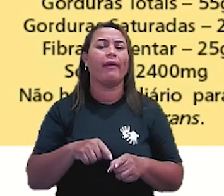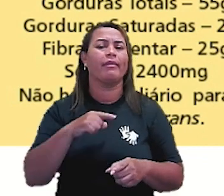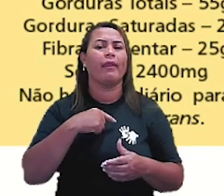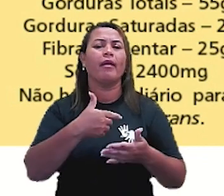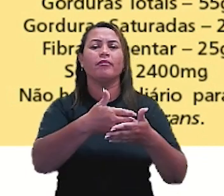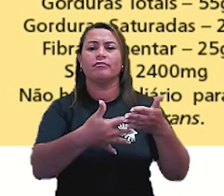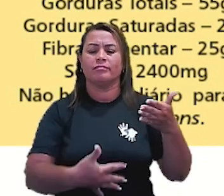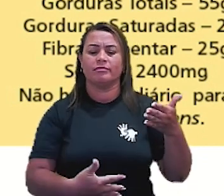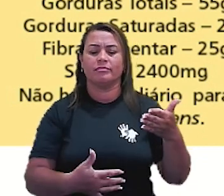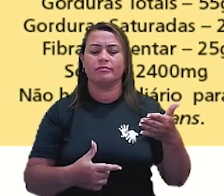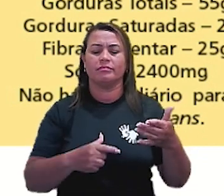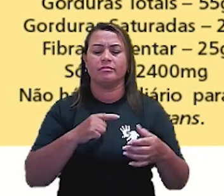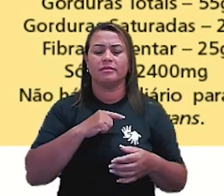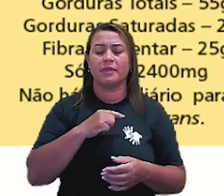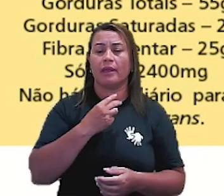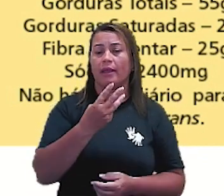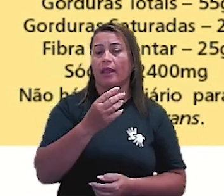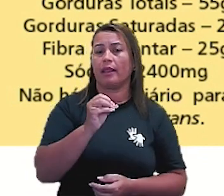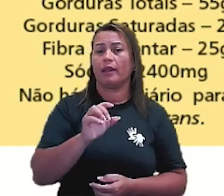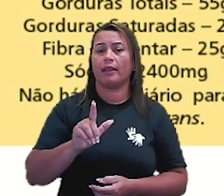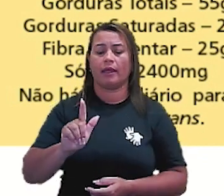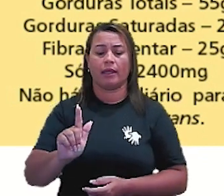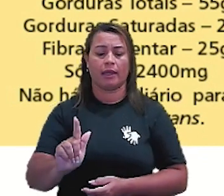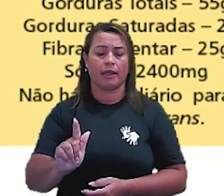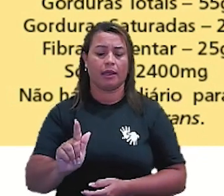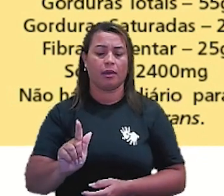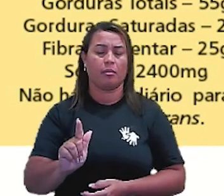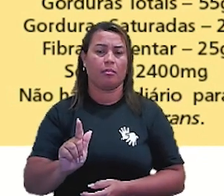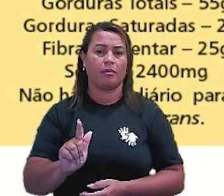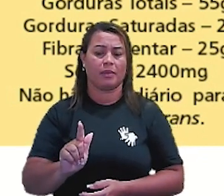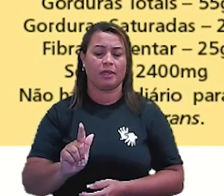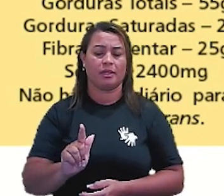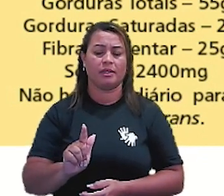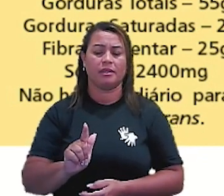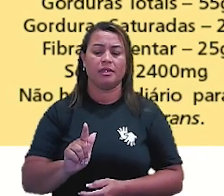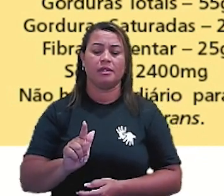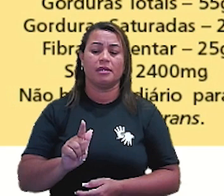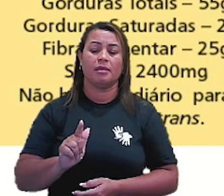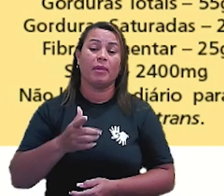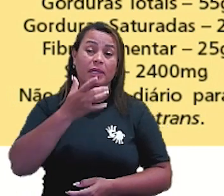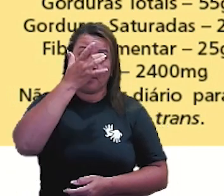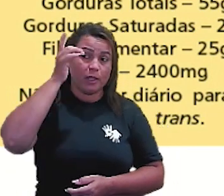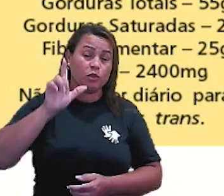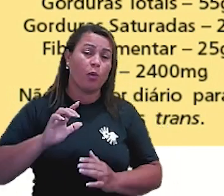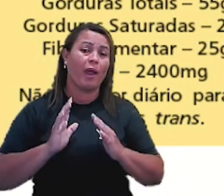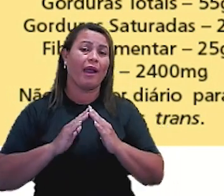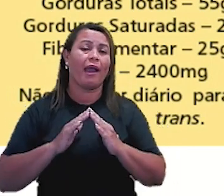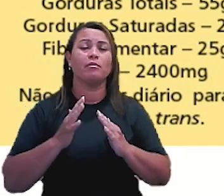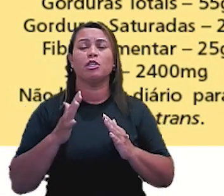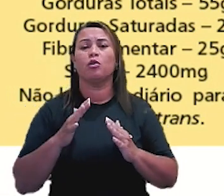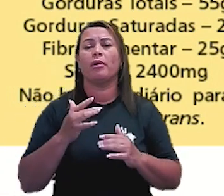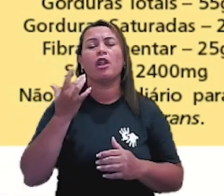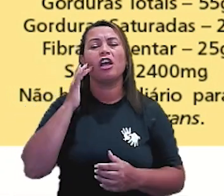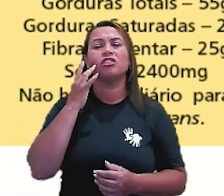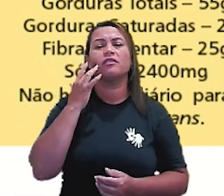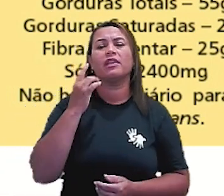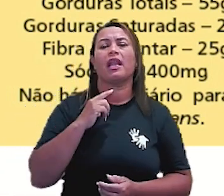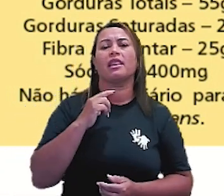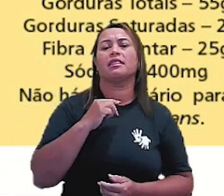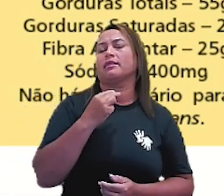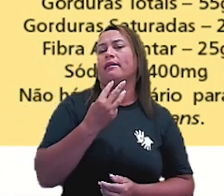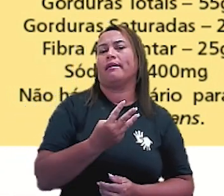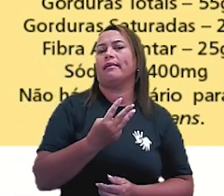os produtos têm lá 30 gramas, né? Mas do lado tem a medida caseira, equivale a 3 biscoitos e